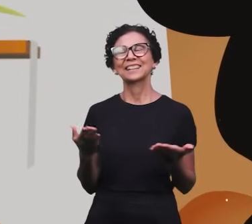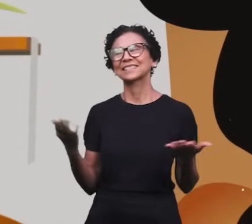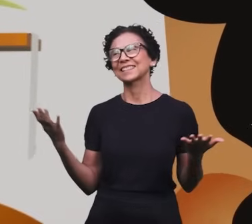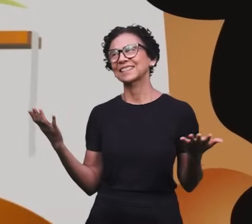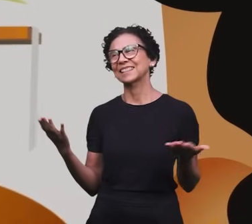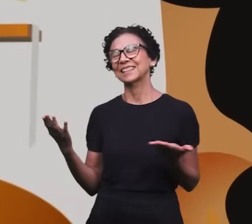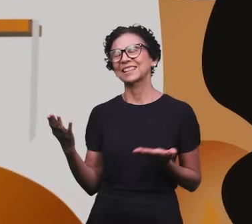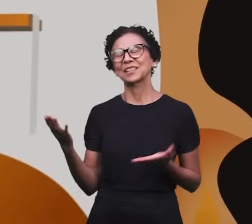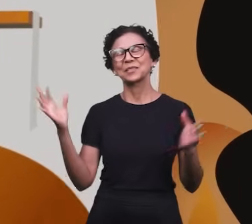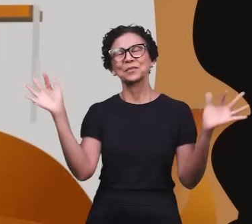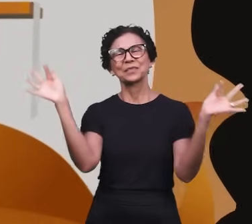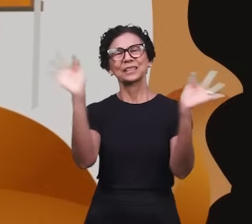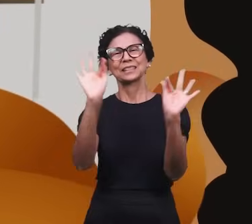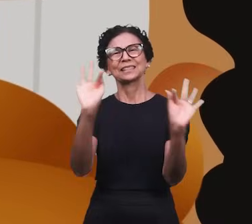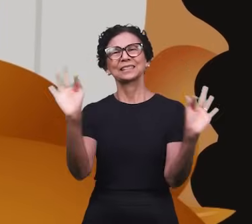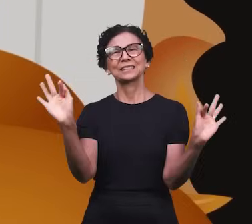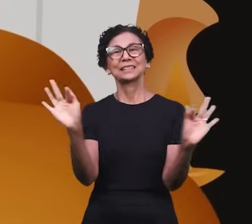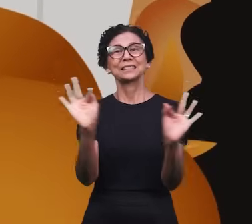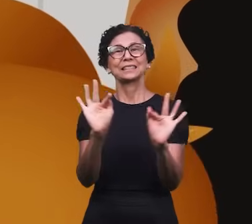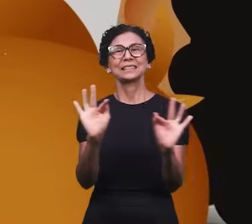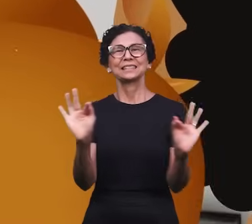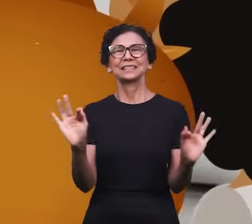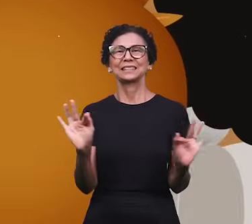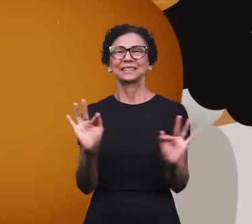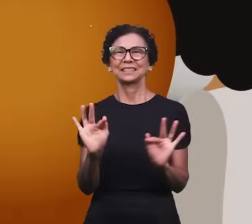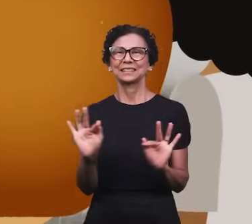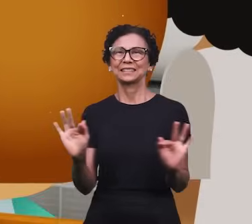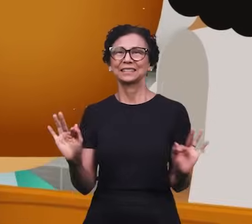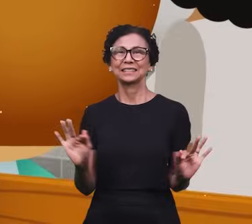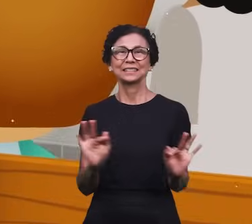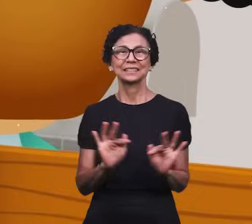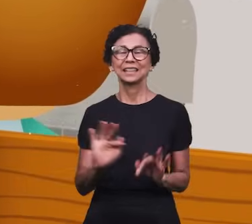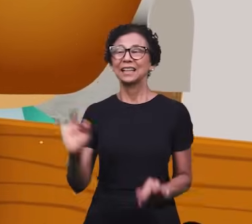Agora vou feliz te adorar,